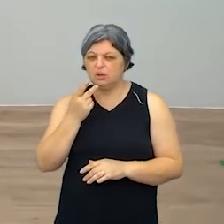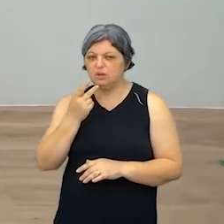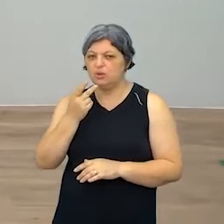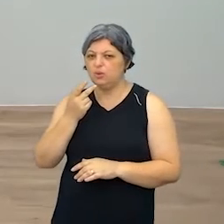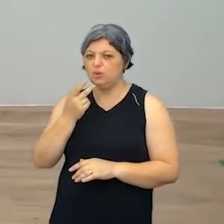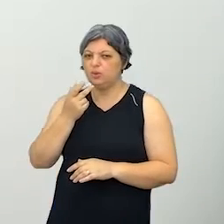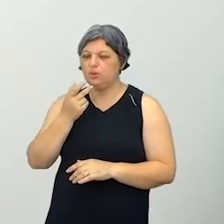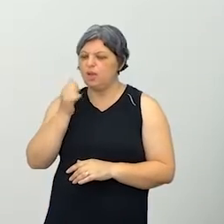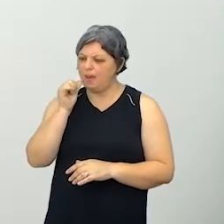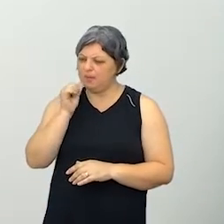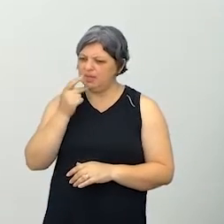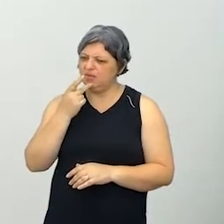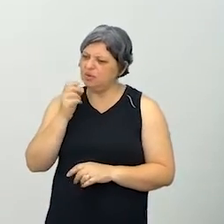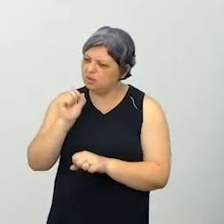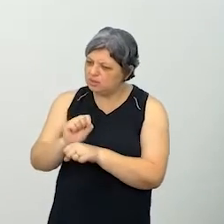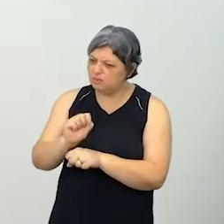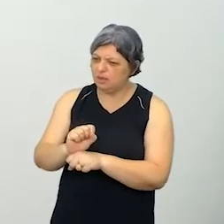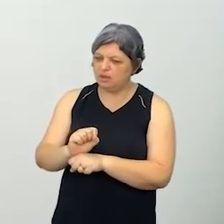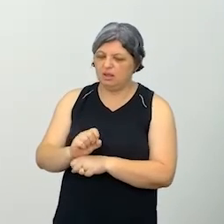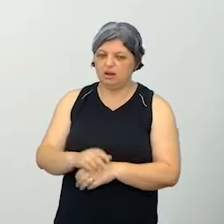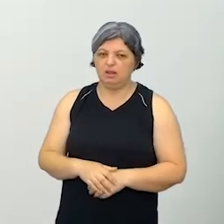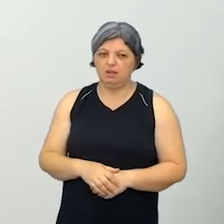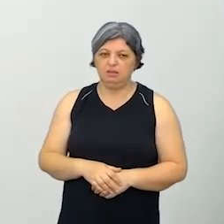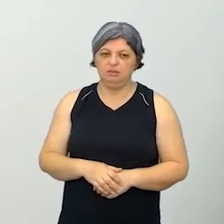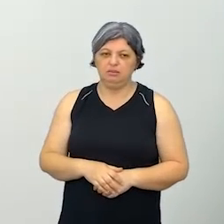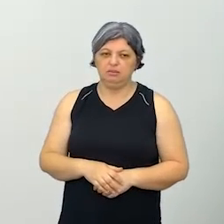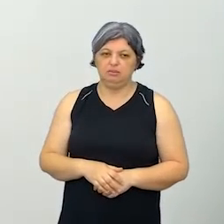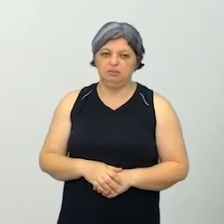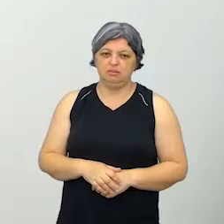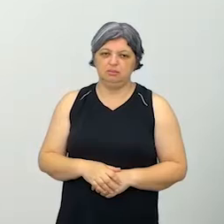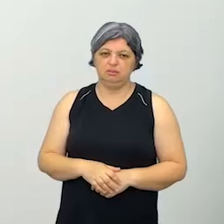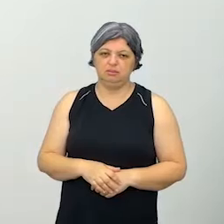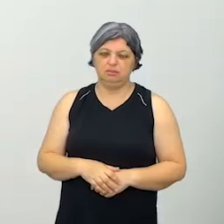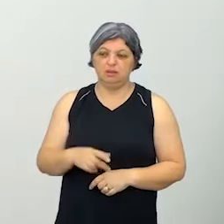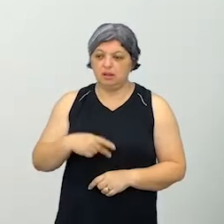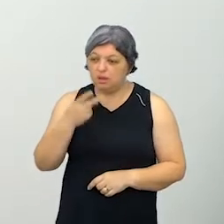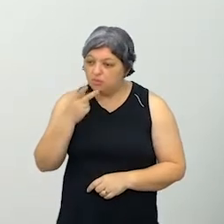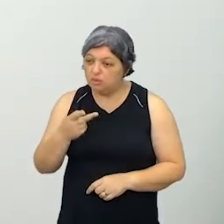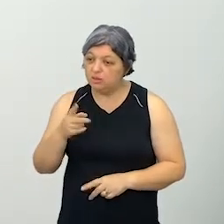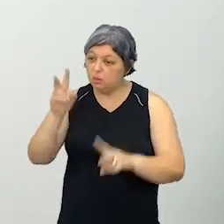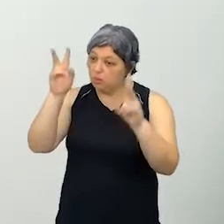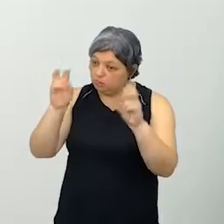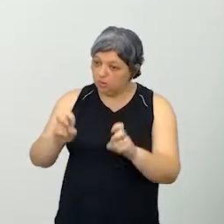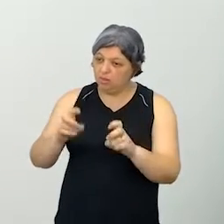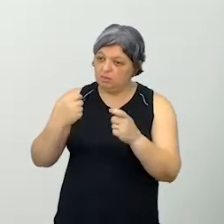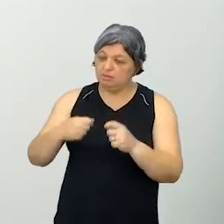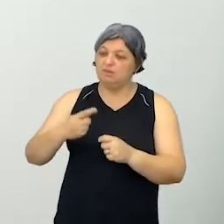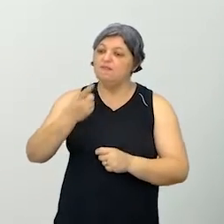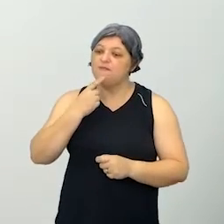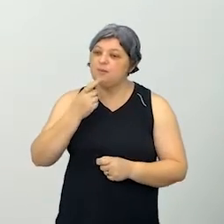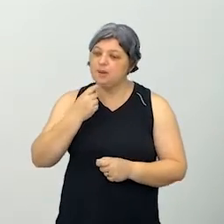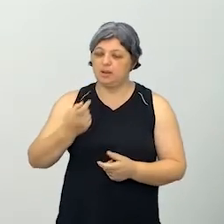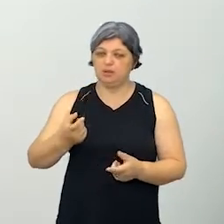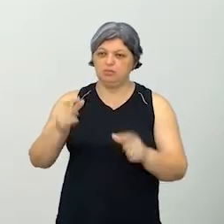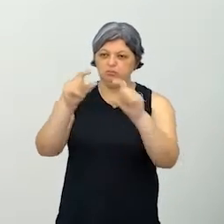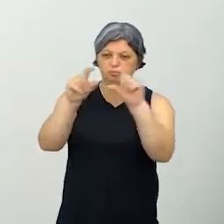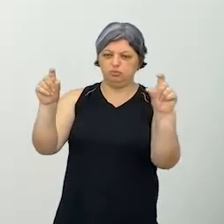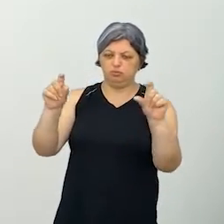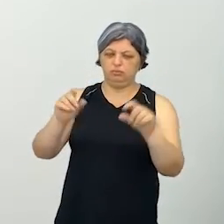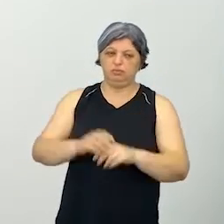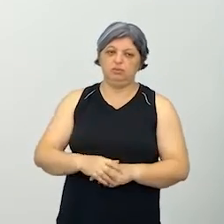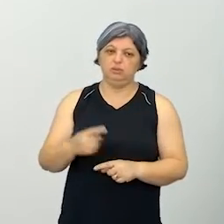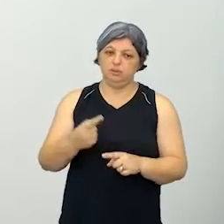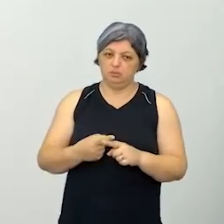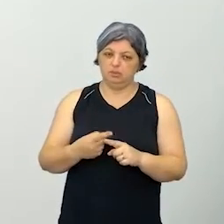respondeu Tina. Eu disse que o título deveria ser em vermelho. Todo mundo sabe